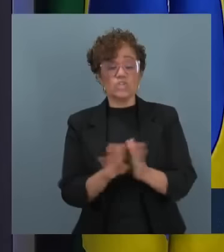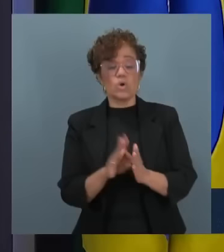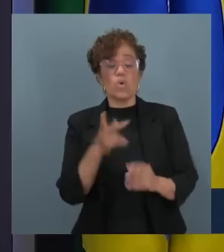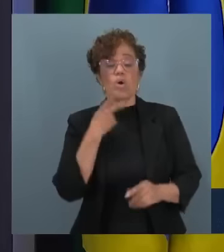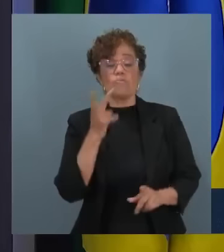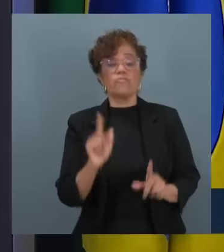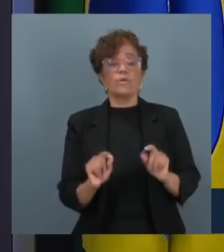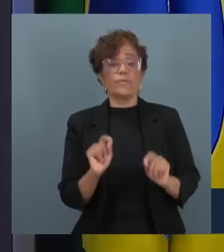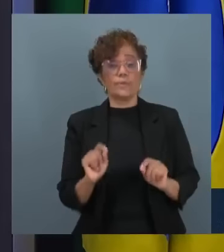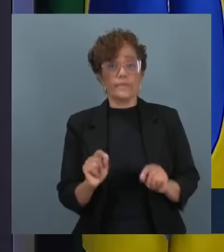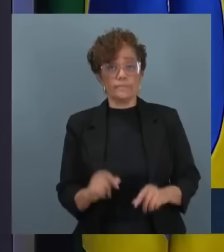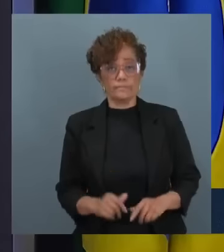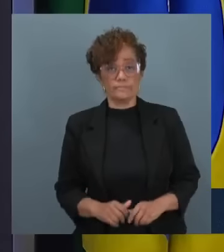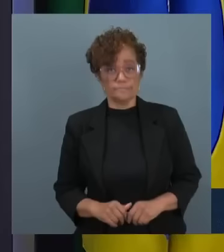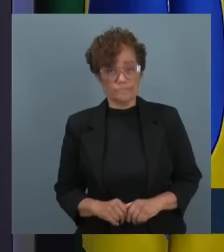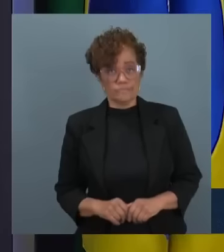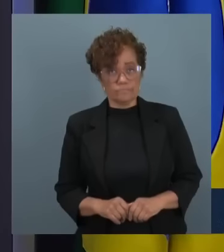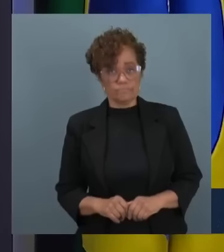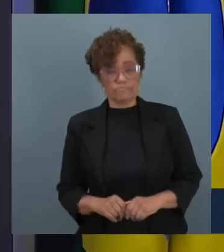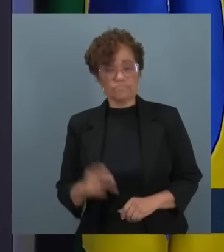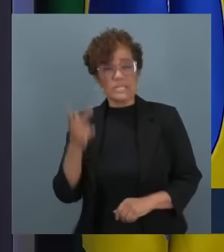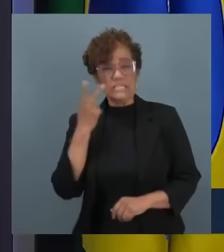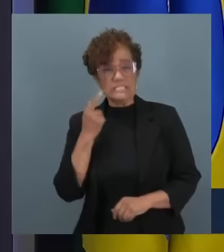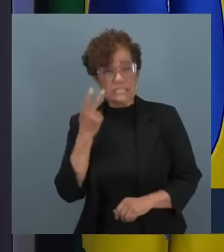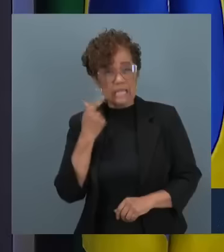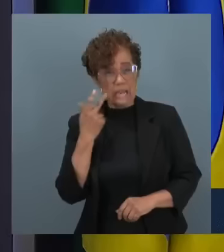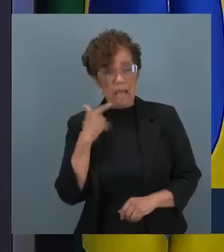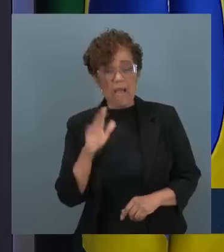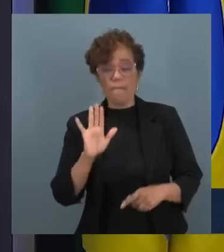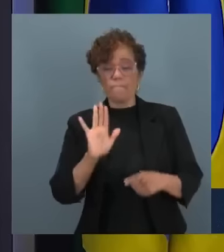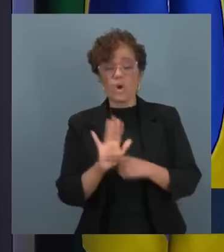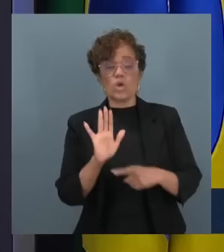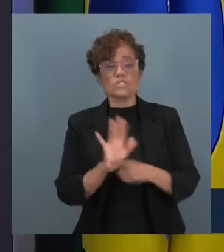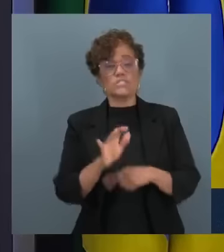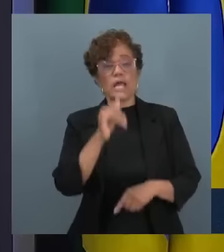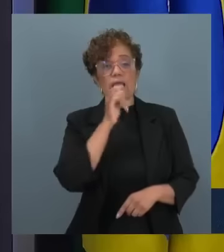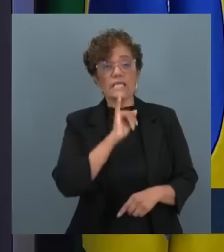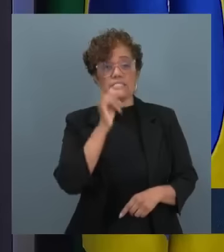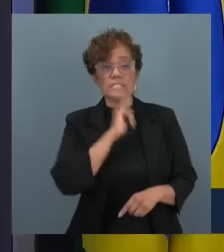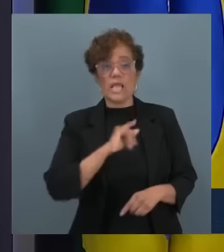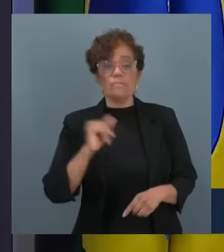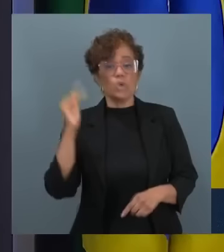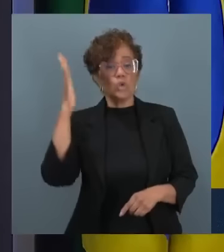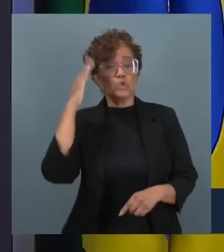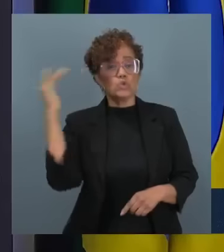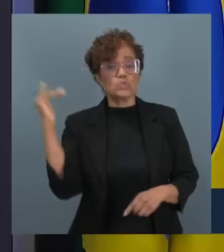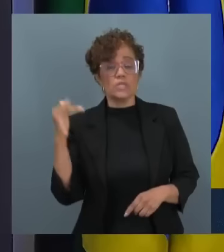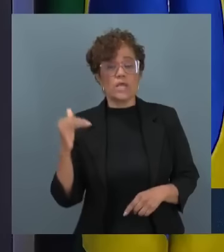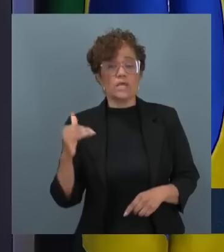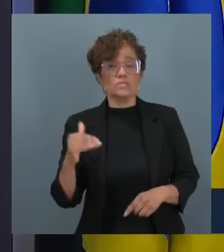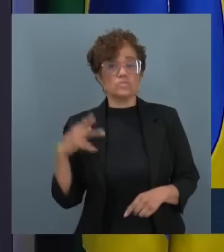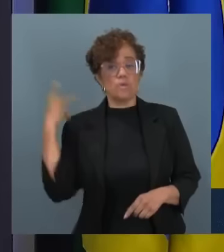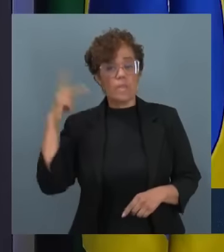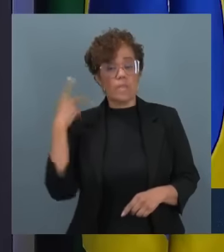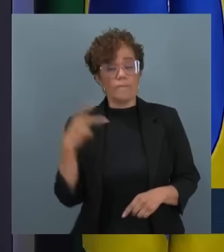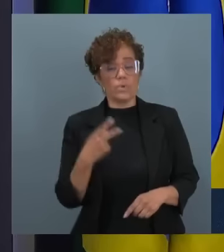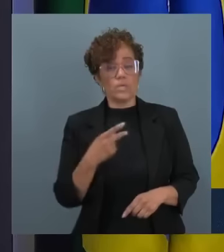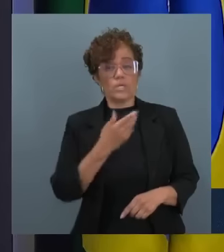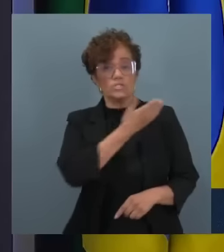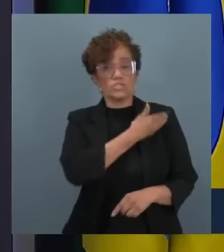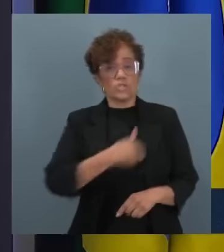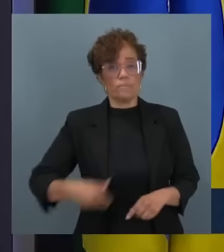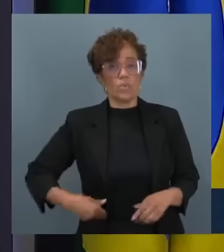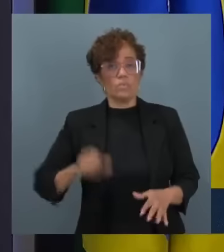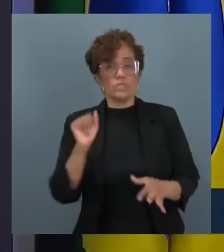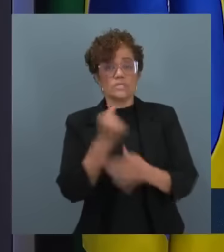seguinte, que o Ceará é um exemplo de sucesso nas políticas públicas de segurança pública. Isso é um